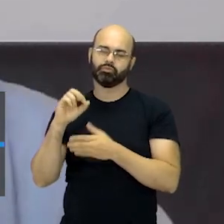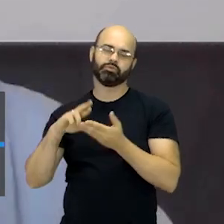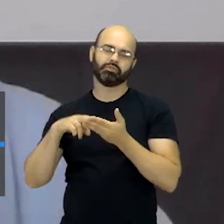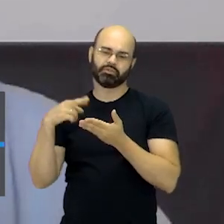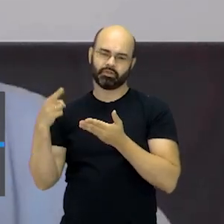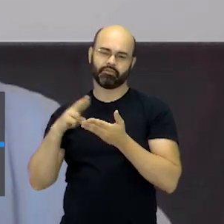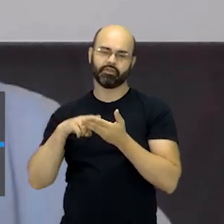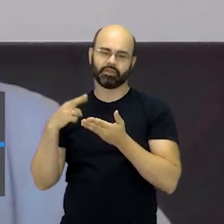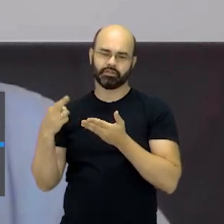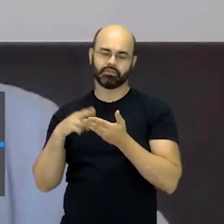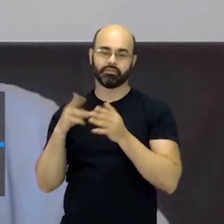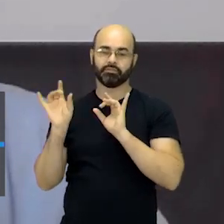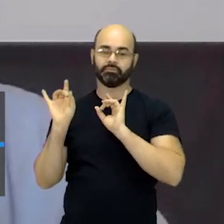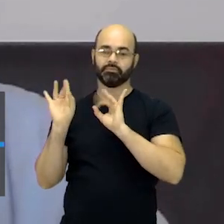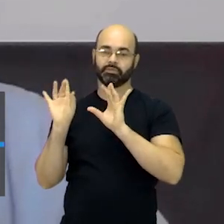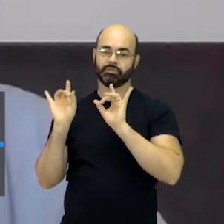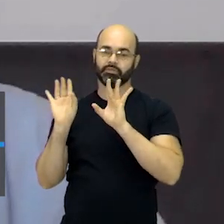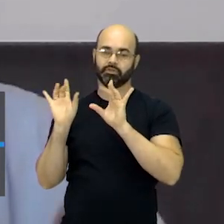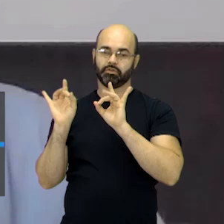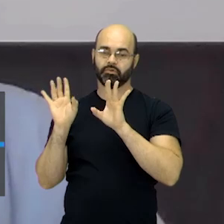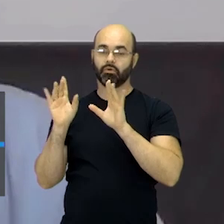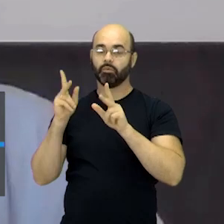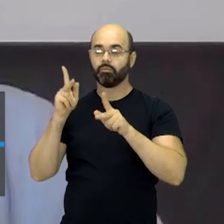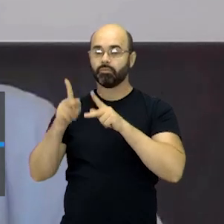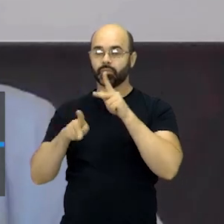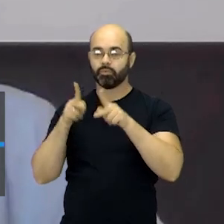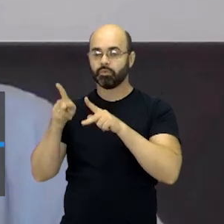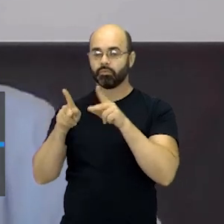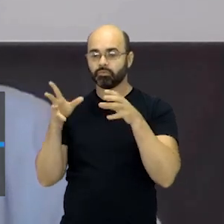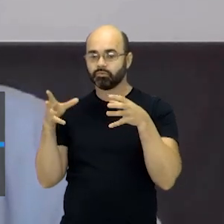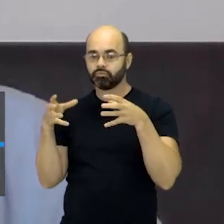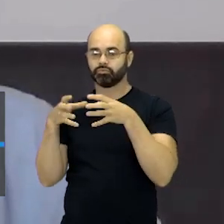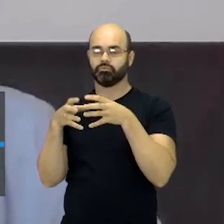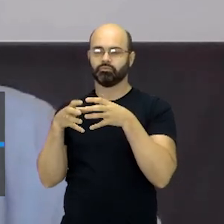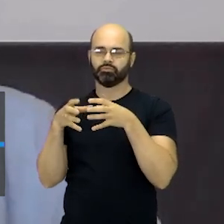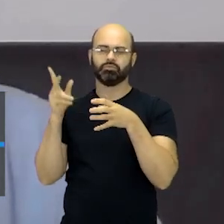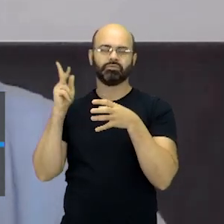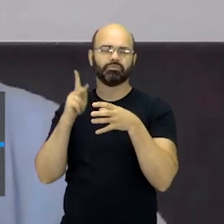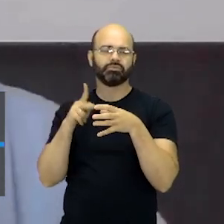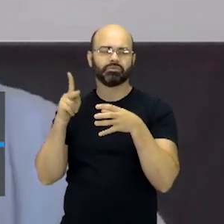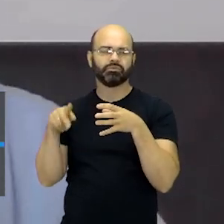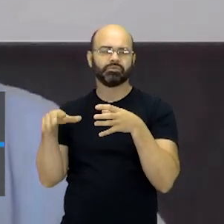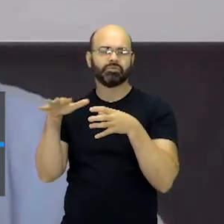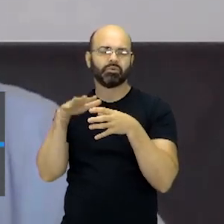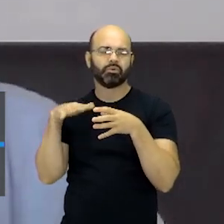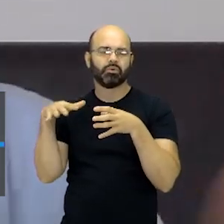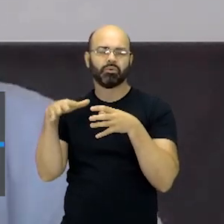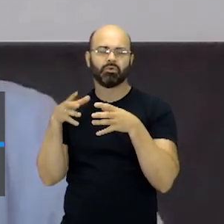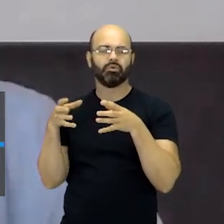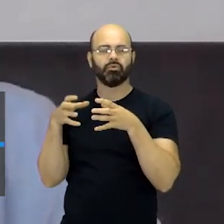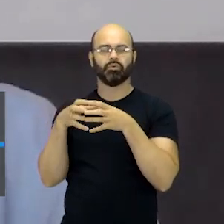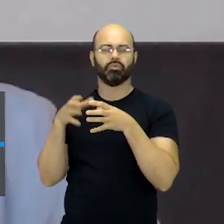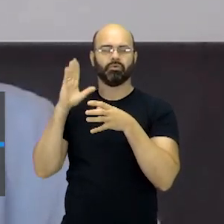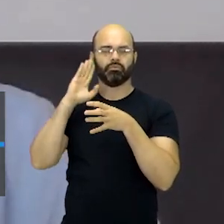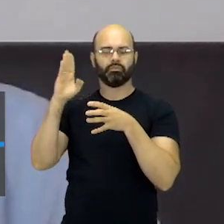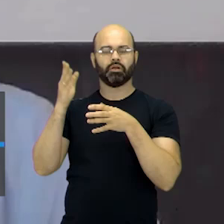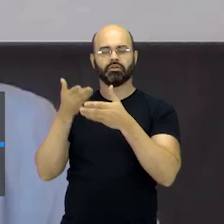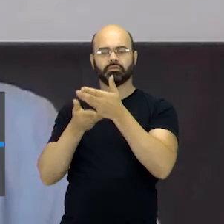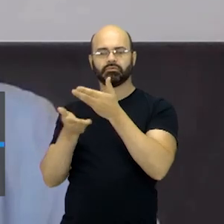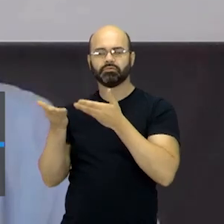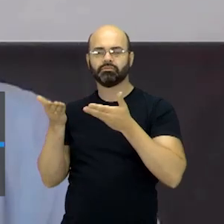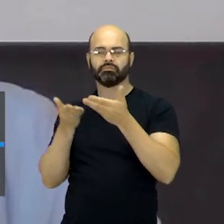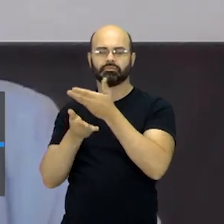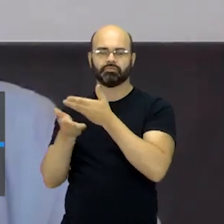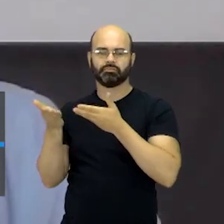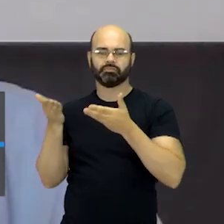da área e é destinado a um público, né, especializado. Especializado em que sentido? É o público que compartilha daqueles